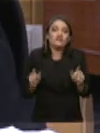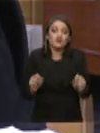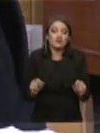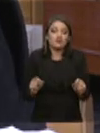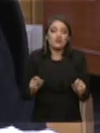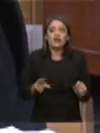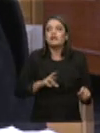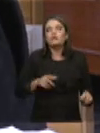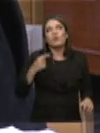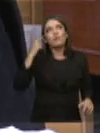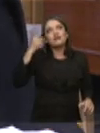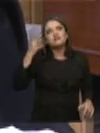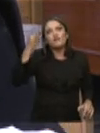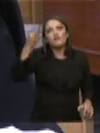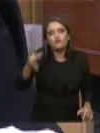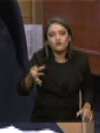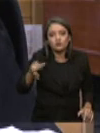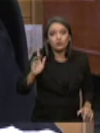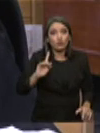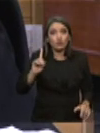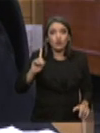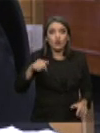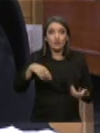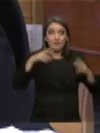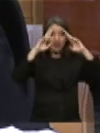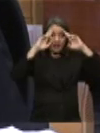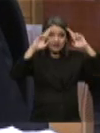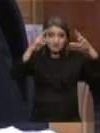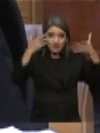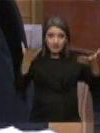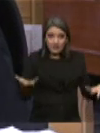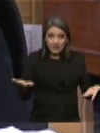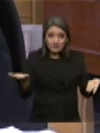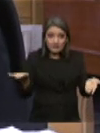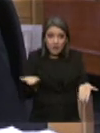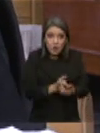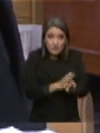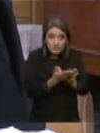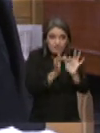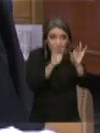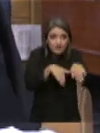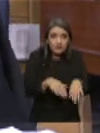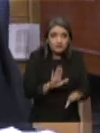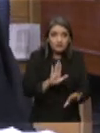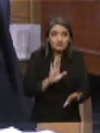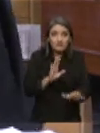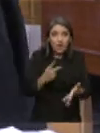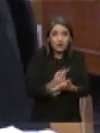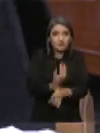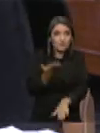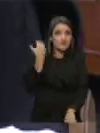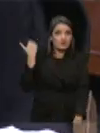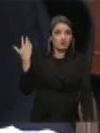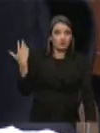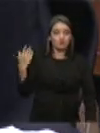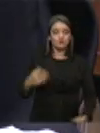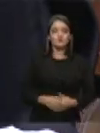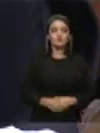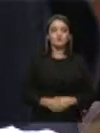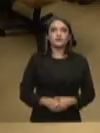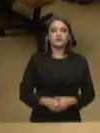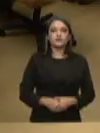sobre o futuro, é sobre o respeito à coisa julgada do passado. Permite uma parte? Pois não, ministro Luiz Edson